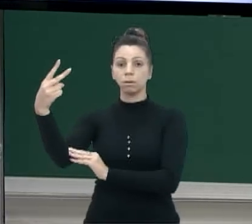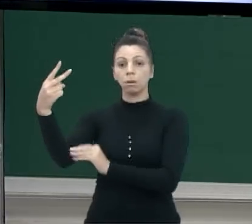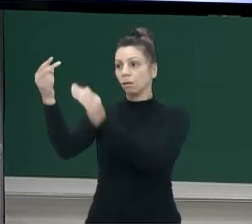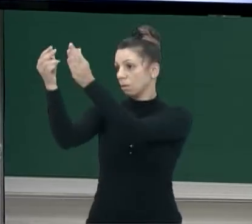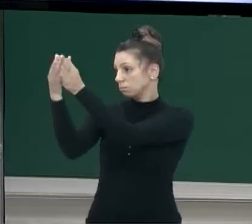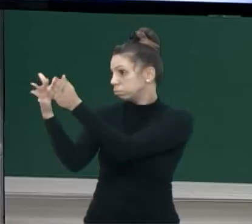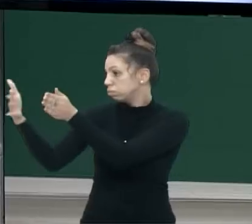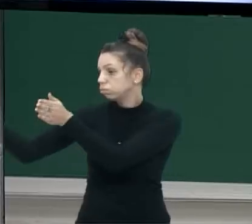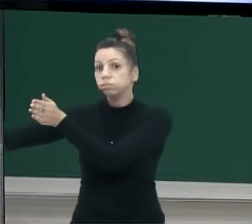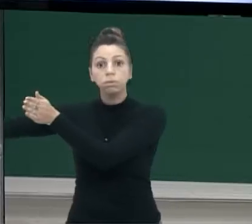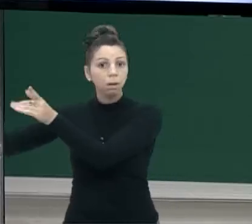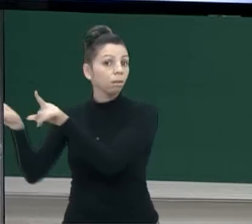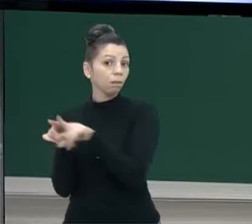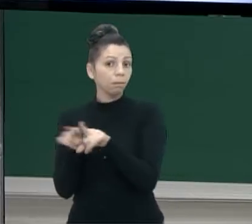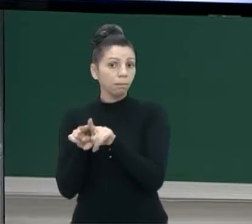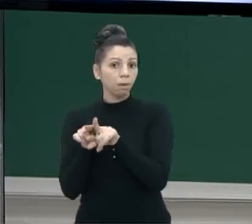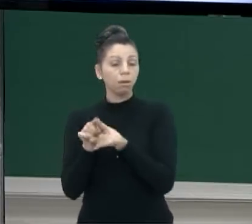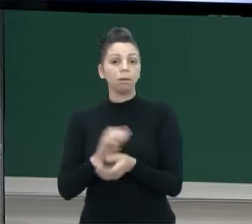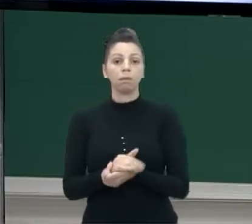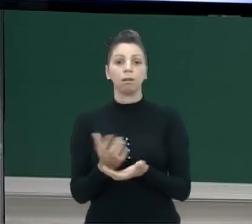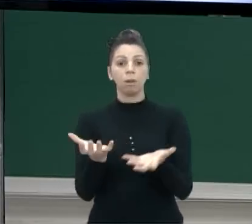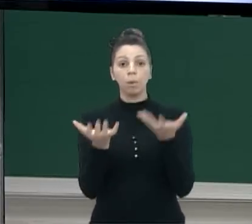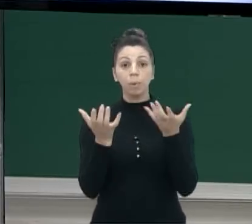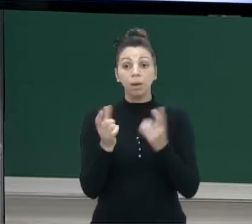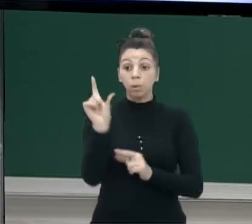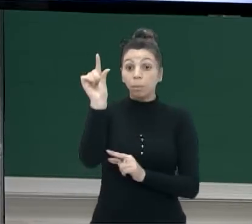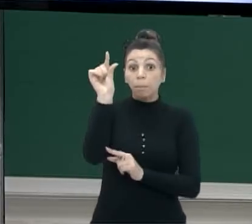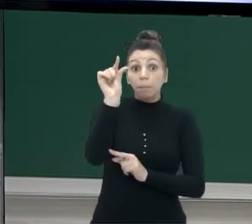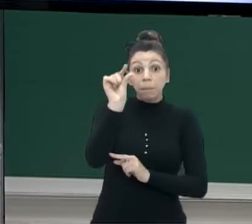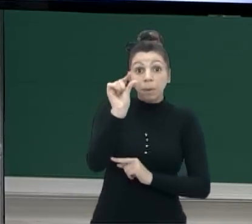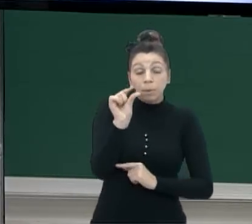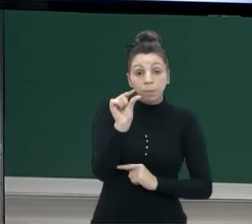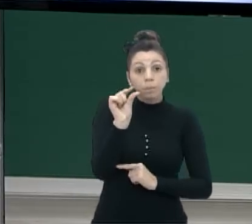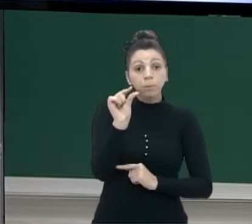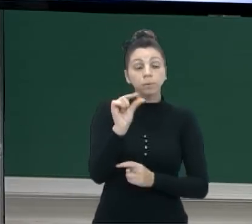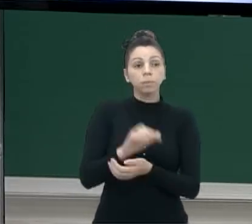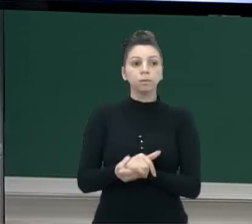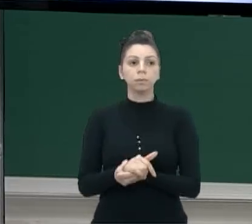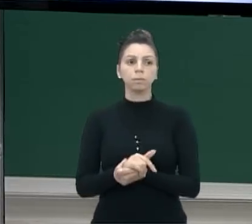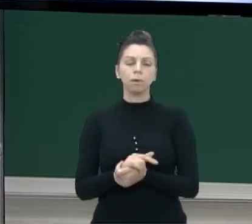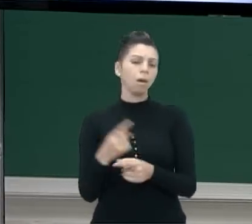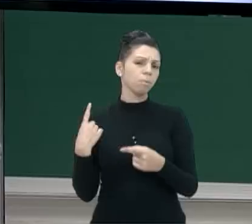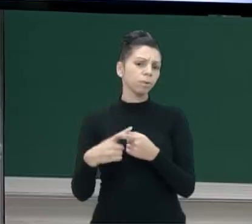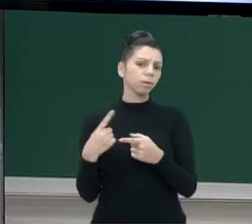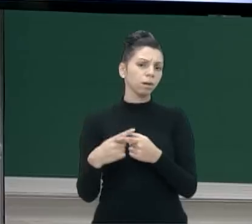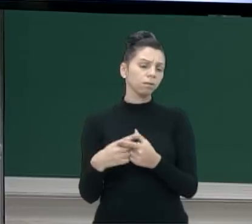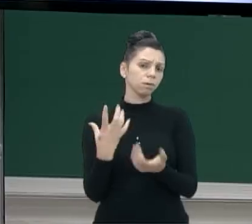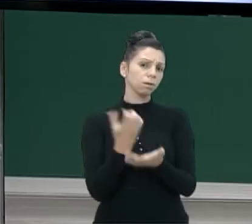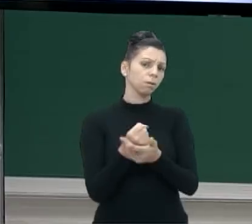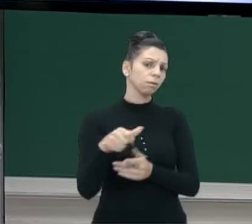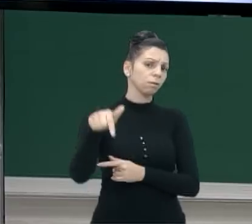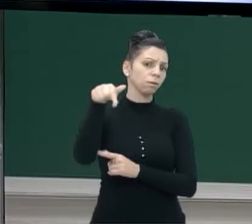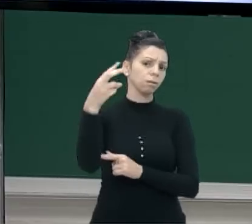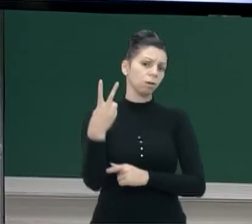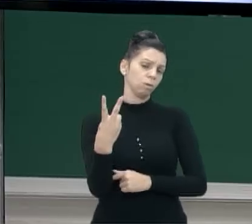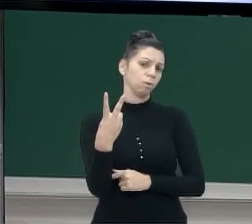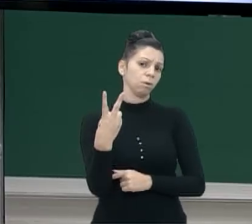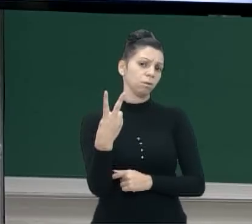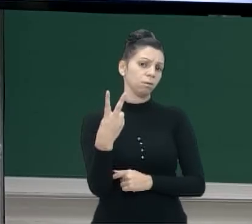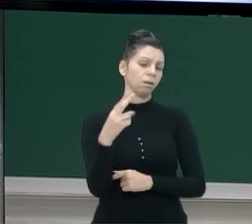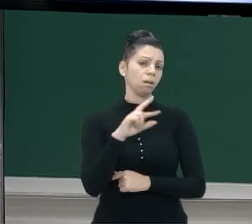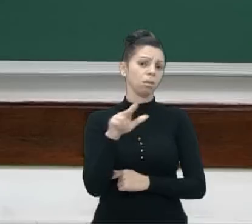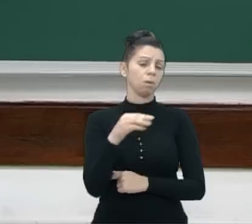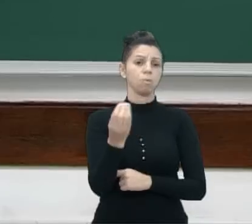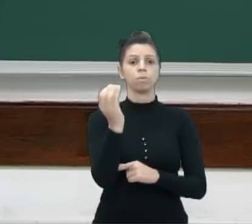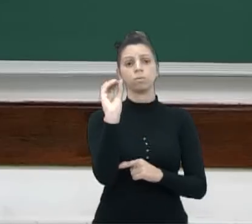na frente, né? Como eu quero o menor deles, ai, professora, mas por que você anotou o 72 e não o 0? Bom, porque